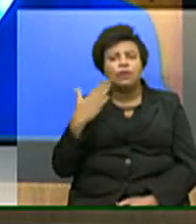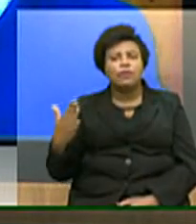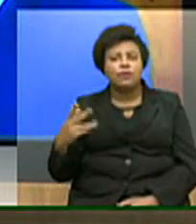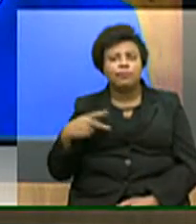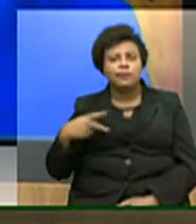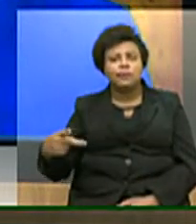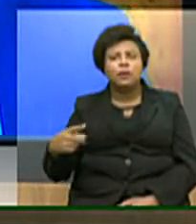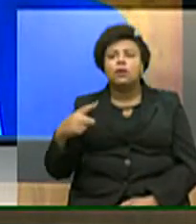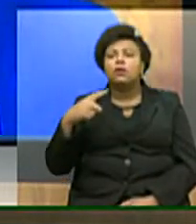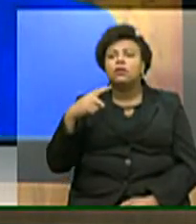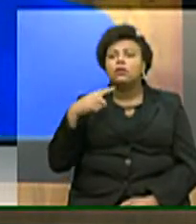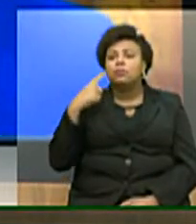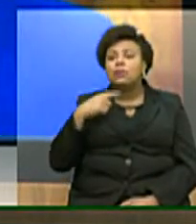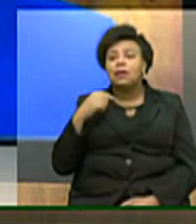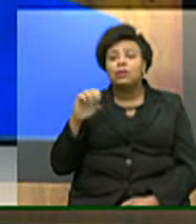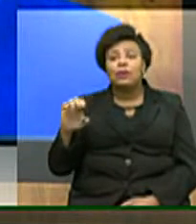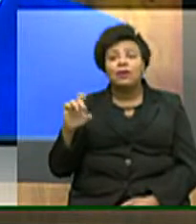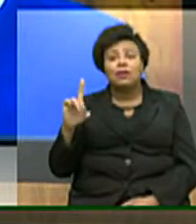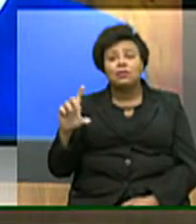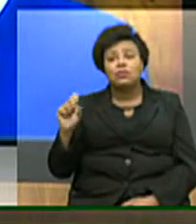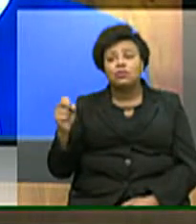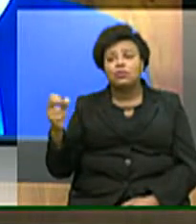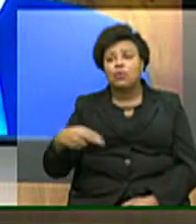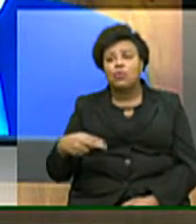presidente. Deputado Edson Brum.